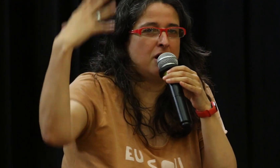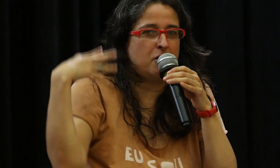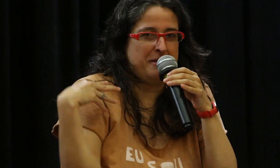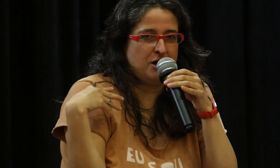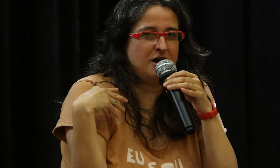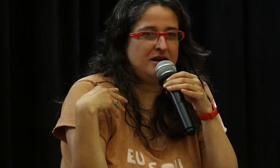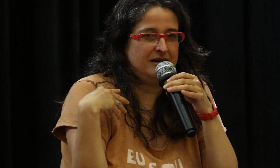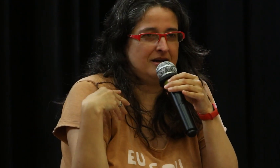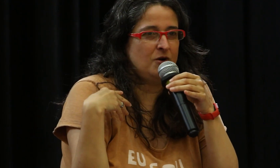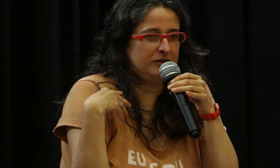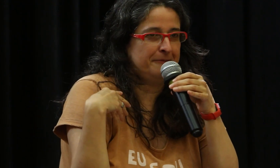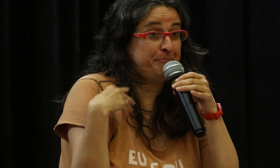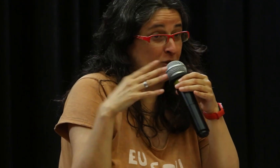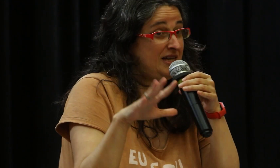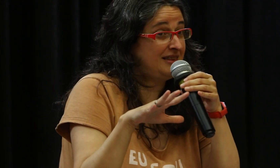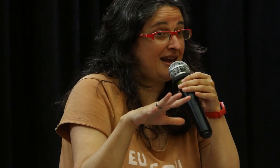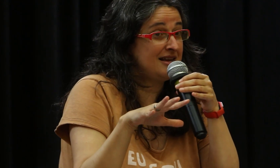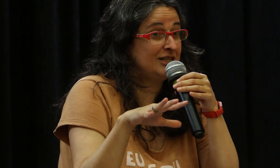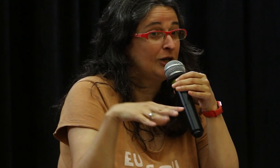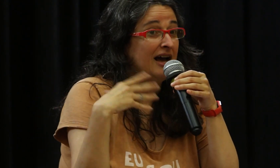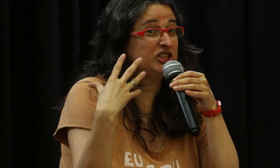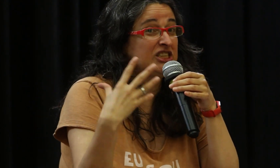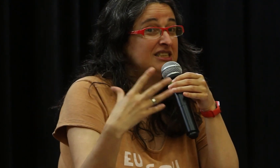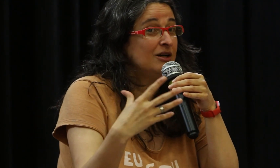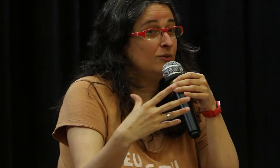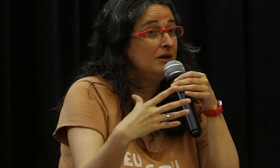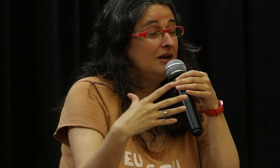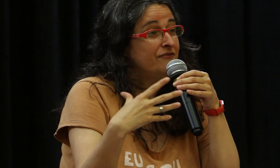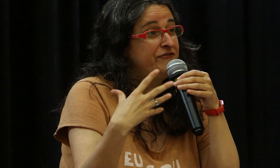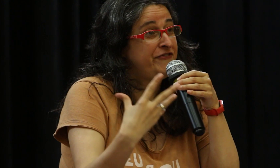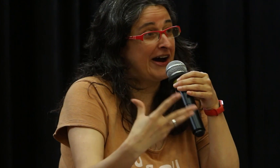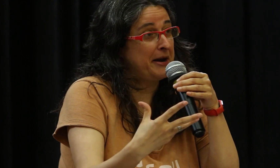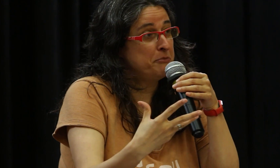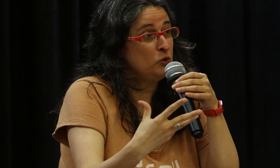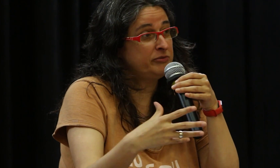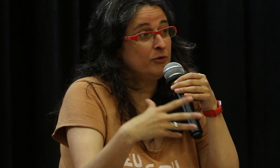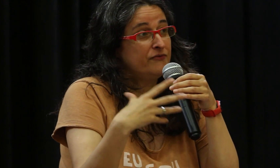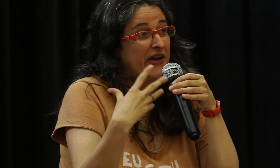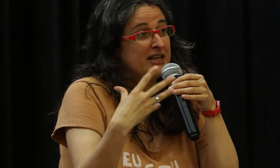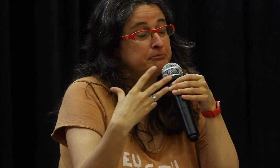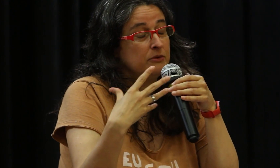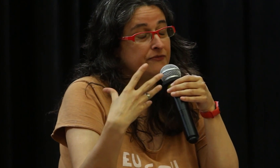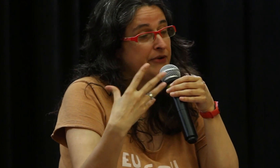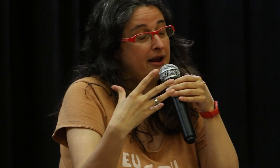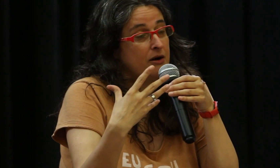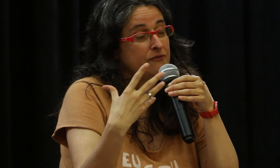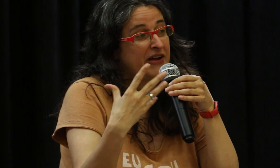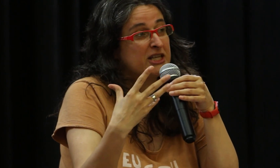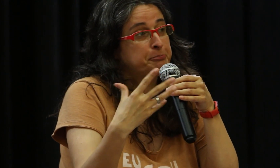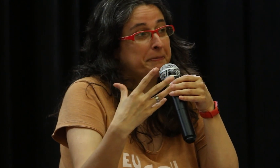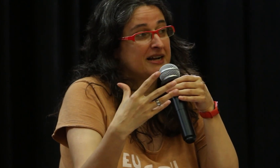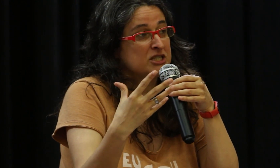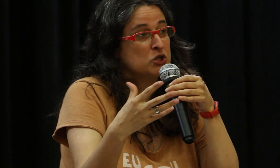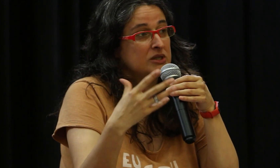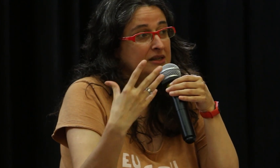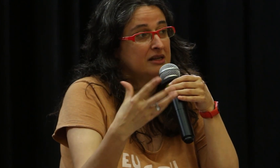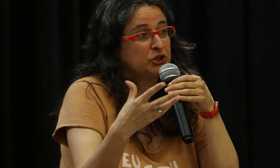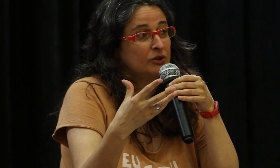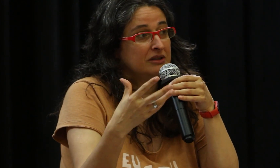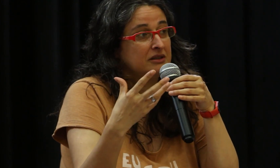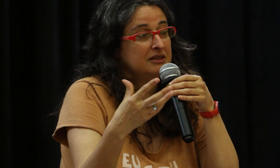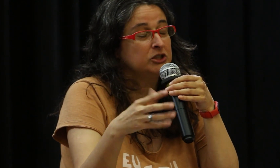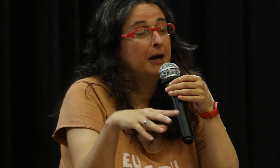é pior, a minha que a outra. Porque tem isso. A gente não fala muito, não faz